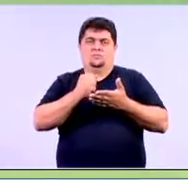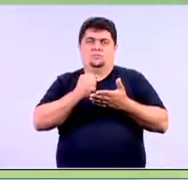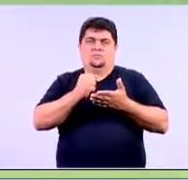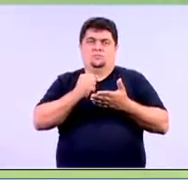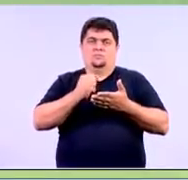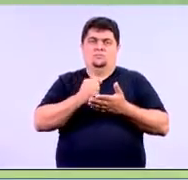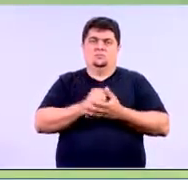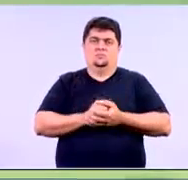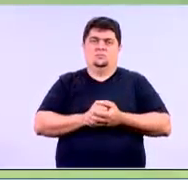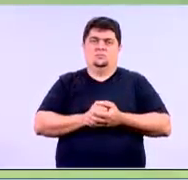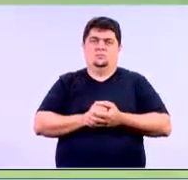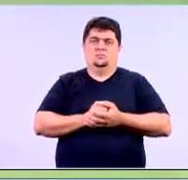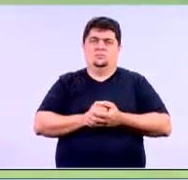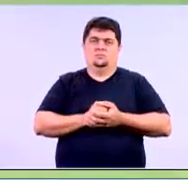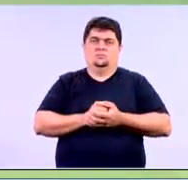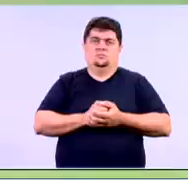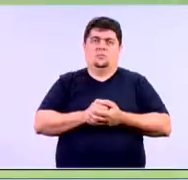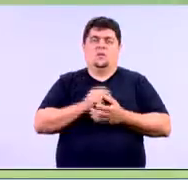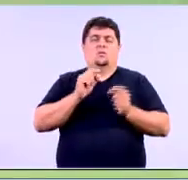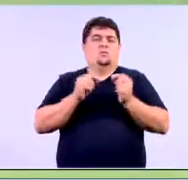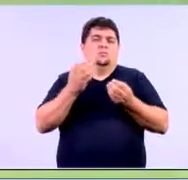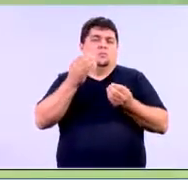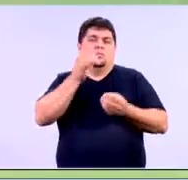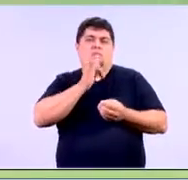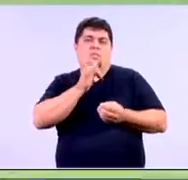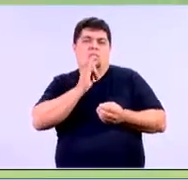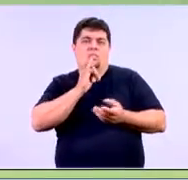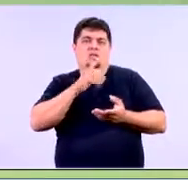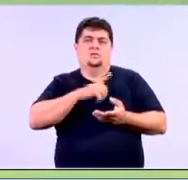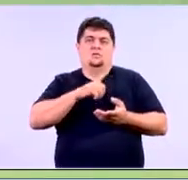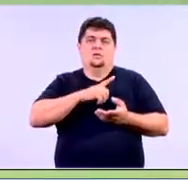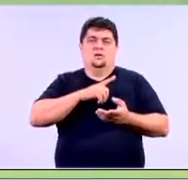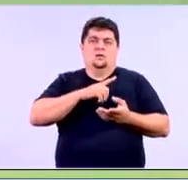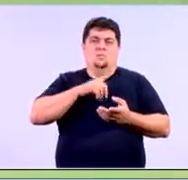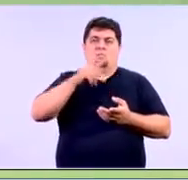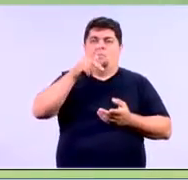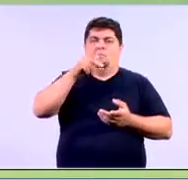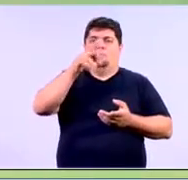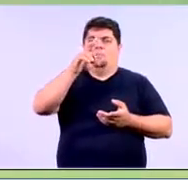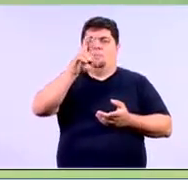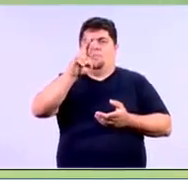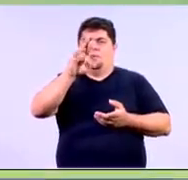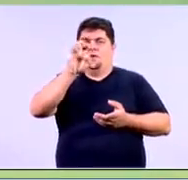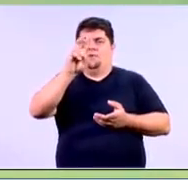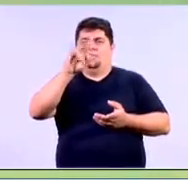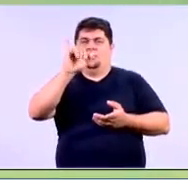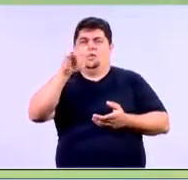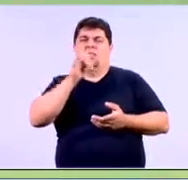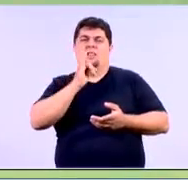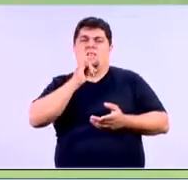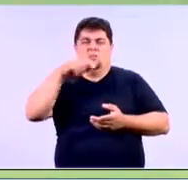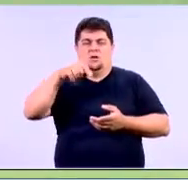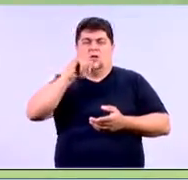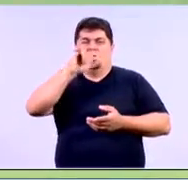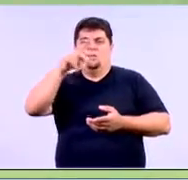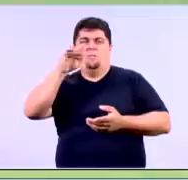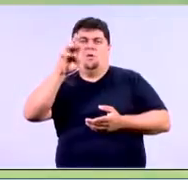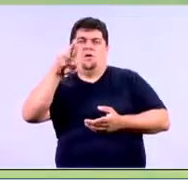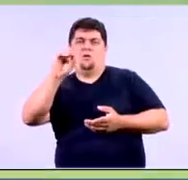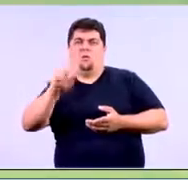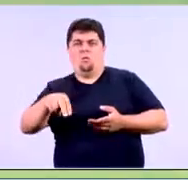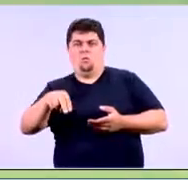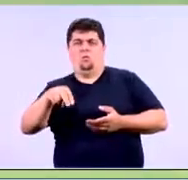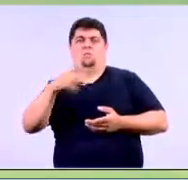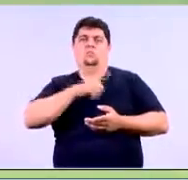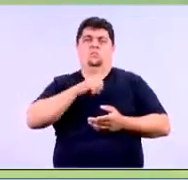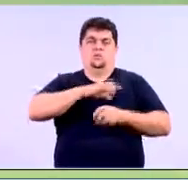áreas. Então, essa situação é como se tivesse a Previdência, como nós temos aqui o IPEROM para os servidores estaduais,